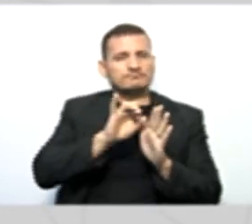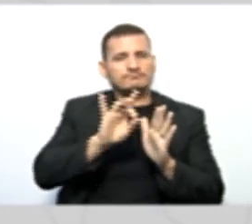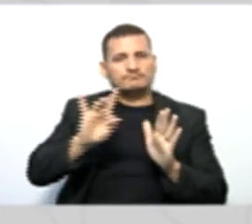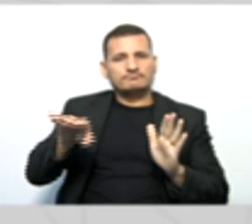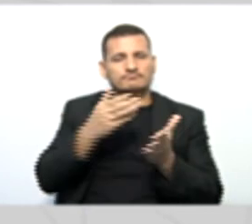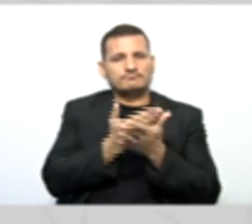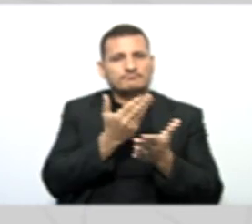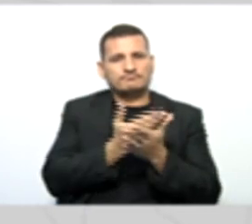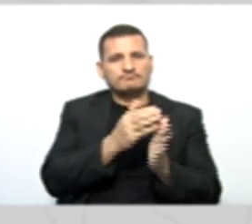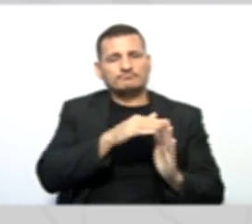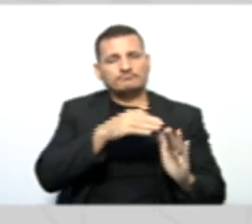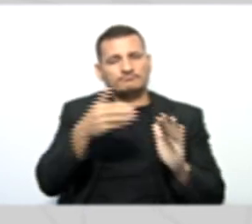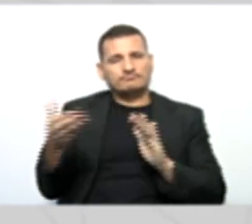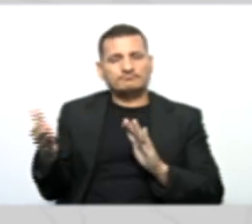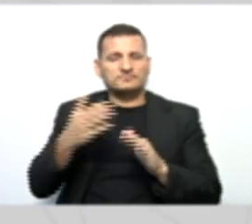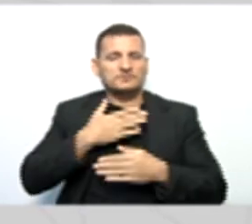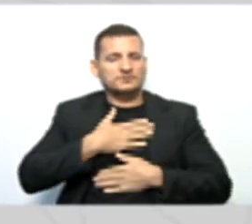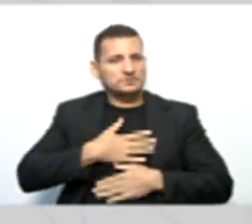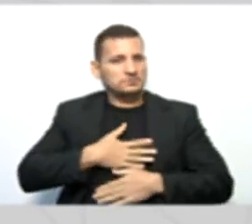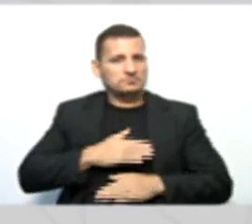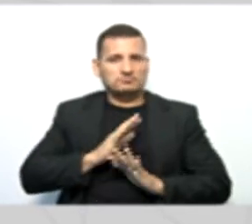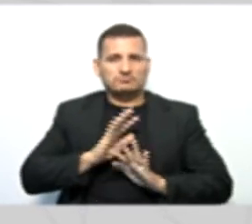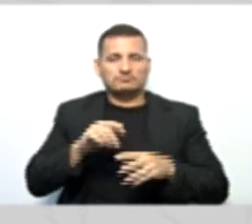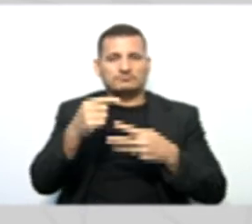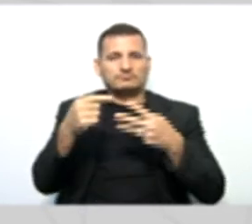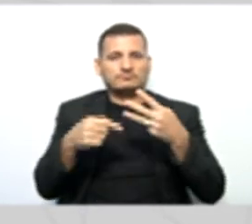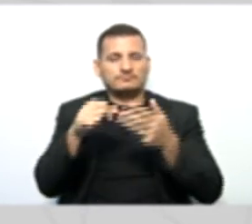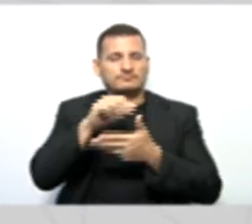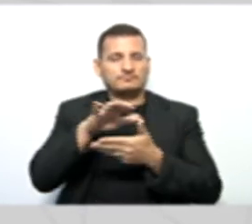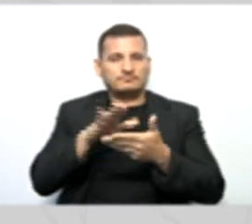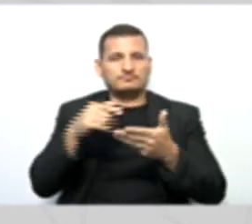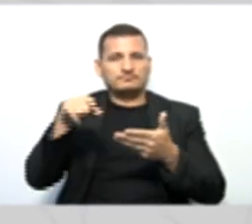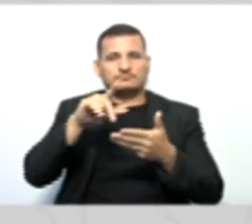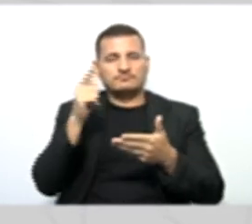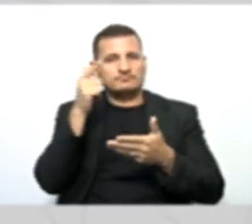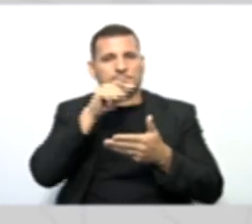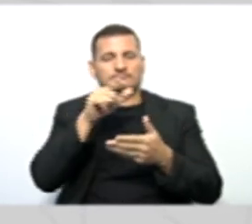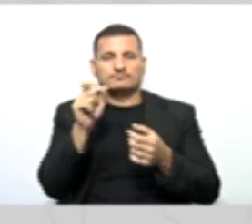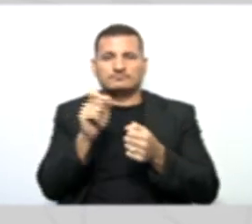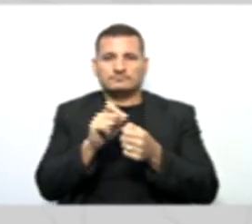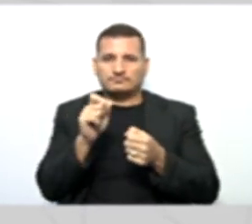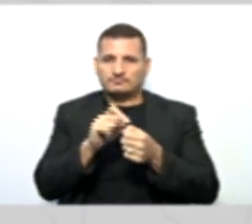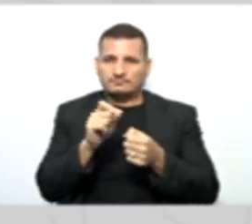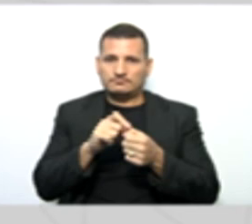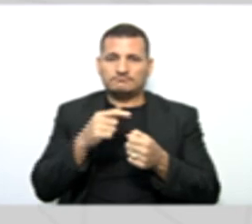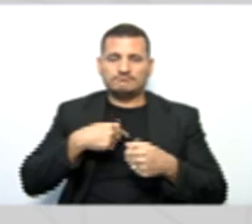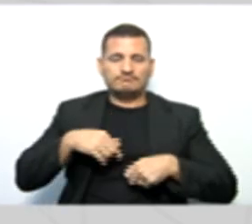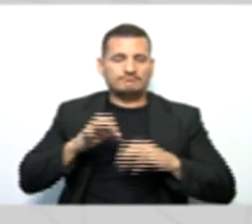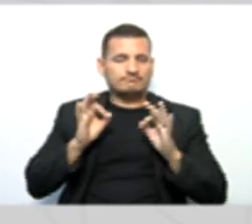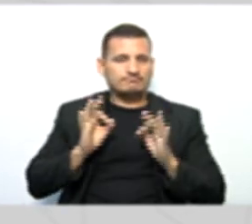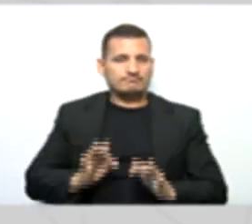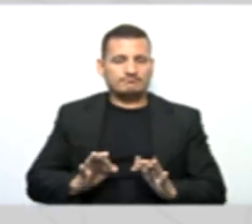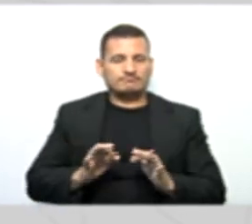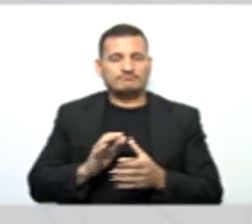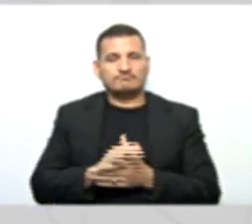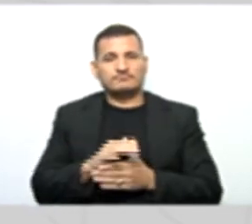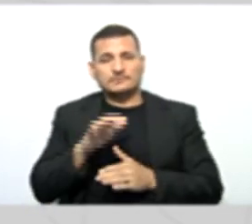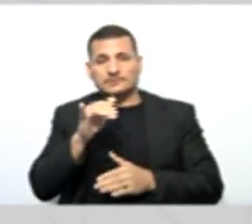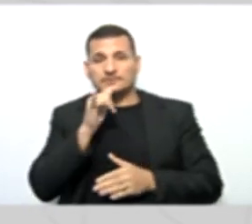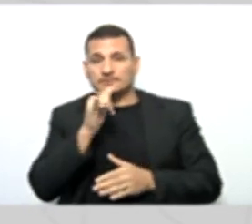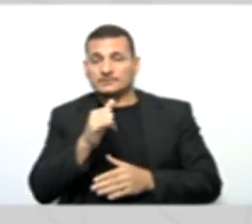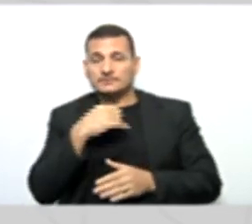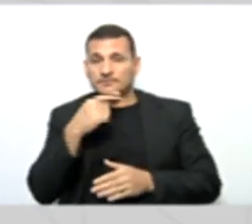das aulas. Bem tranquilo, 3 atividades aí que vocês vão conseguir fazer tranquilamente, tenho certeza. Ficou com